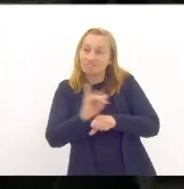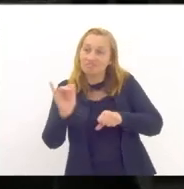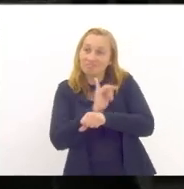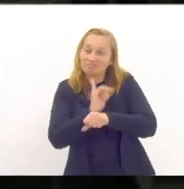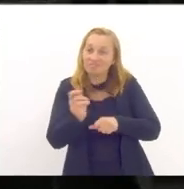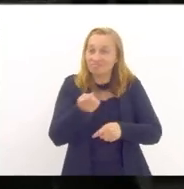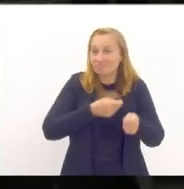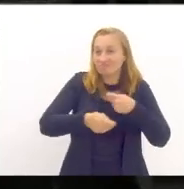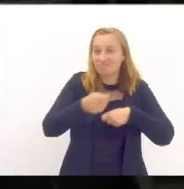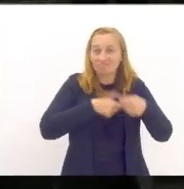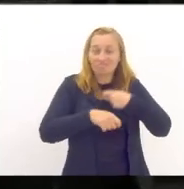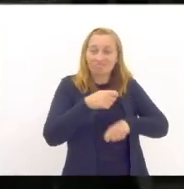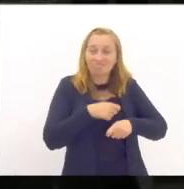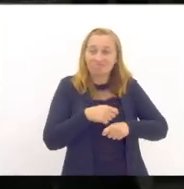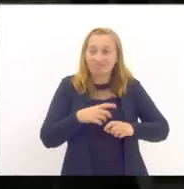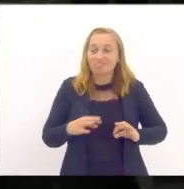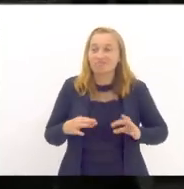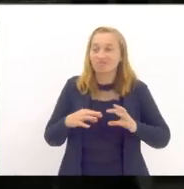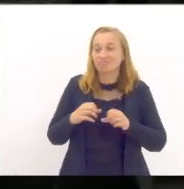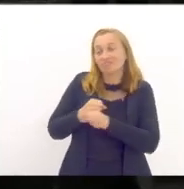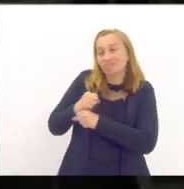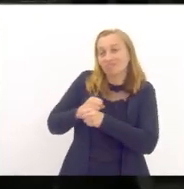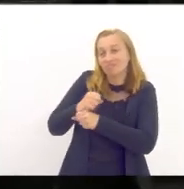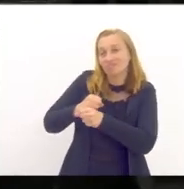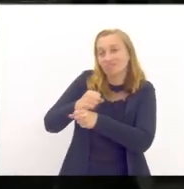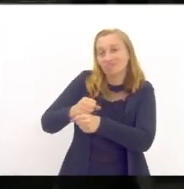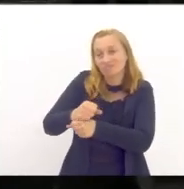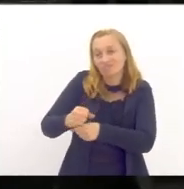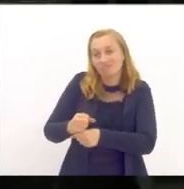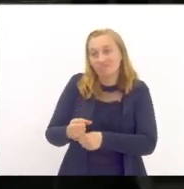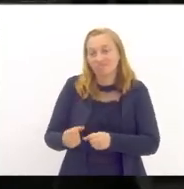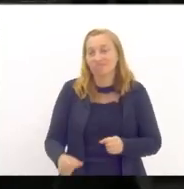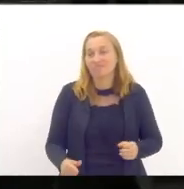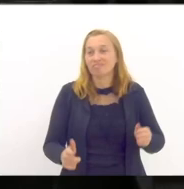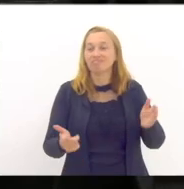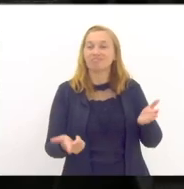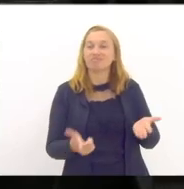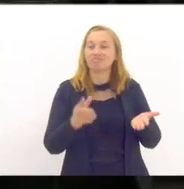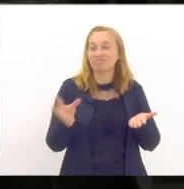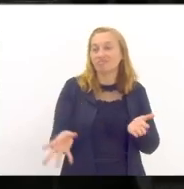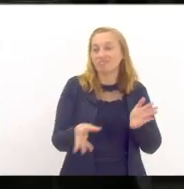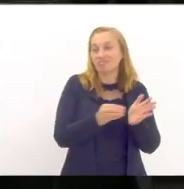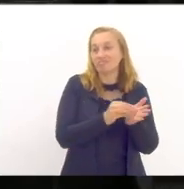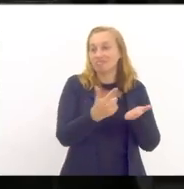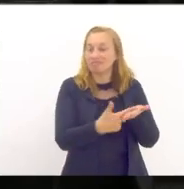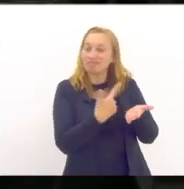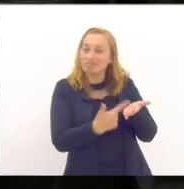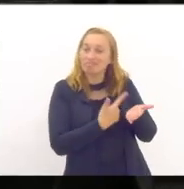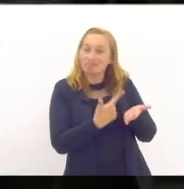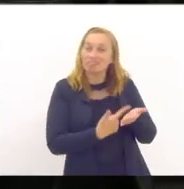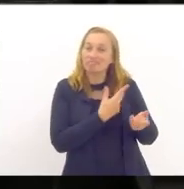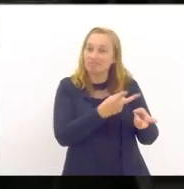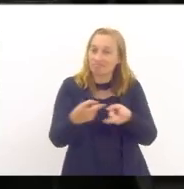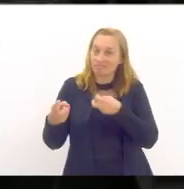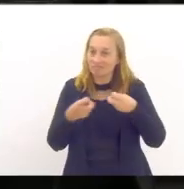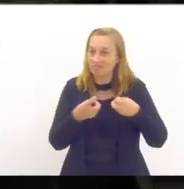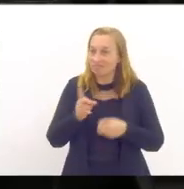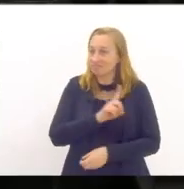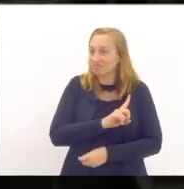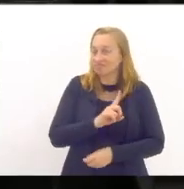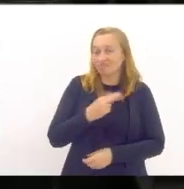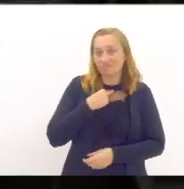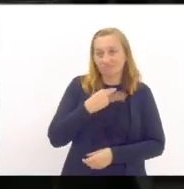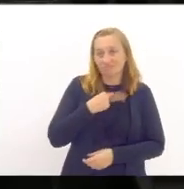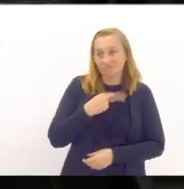as negociações daquilo que daqui a alguns anos vai estar na página dos livros. Mas minha observação não poderia